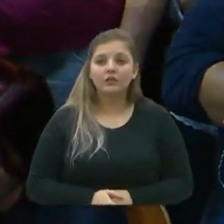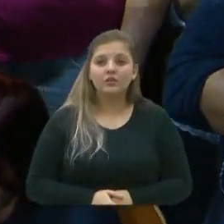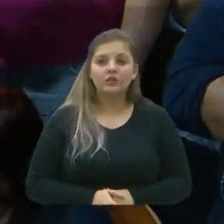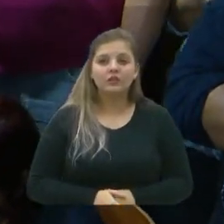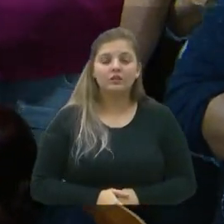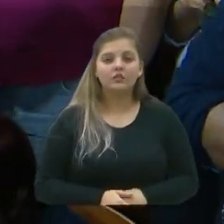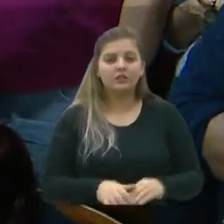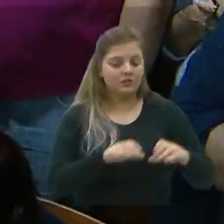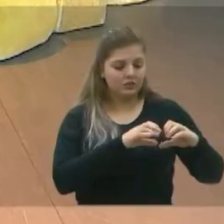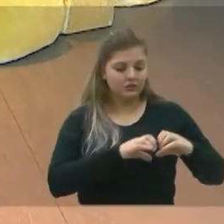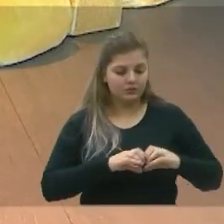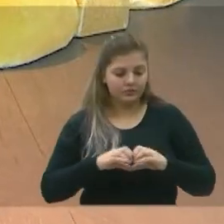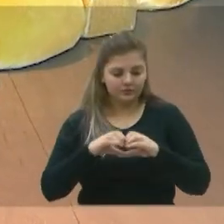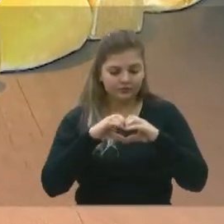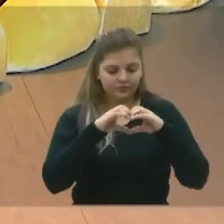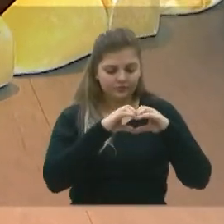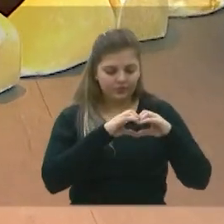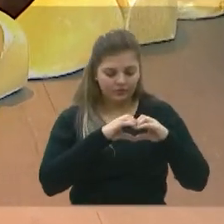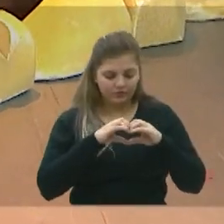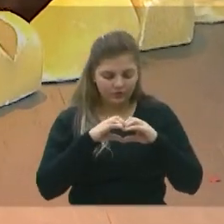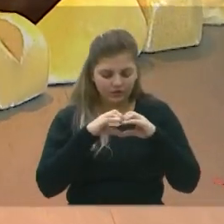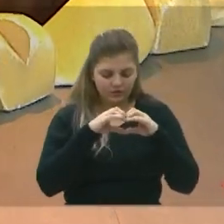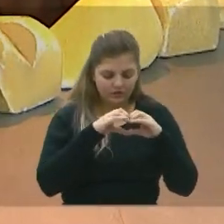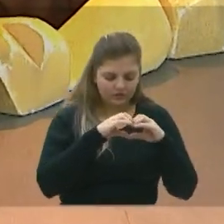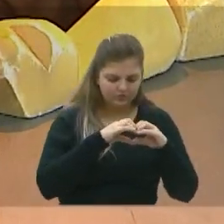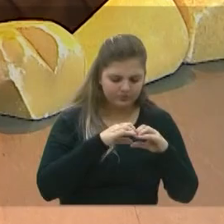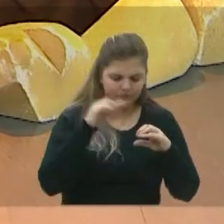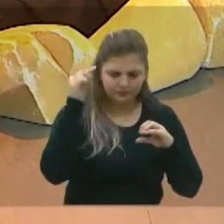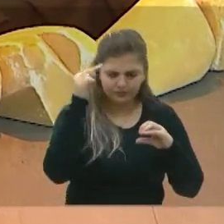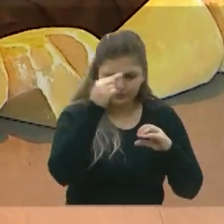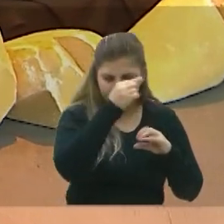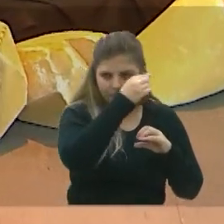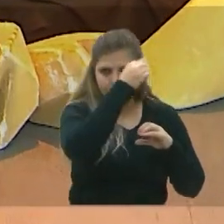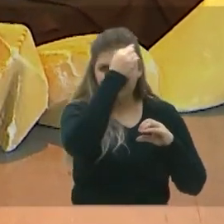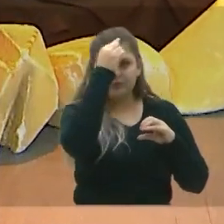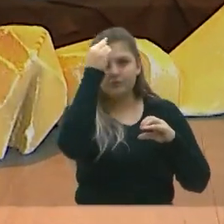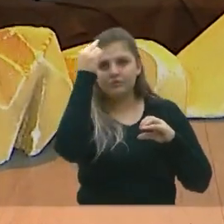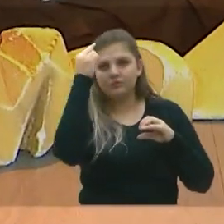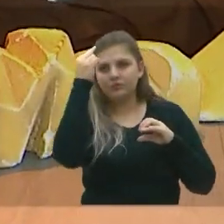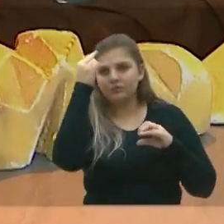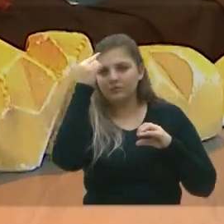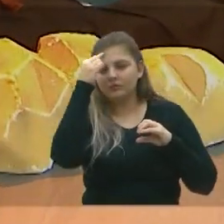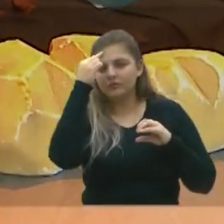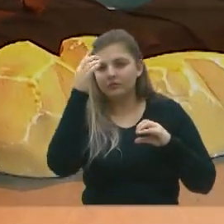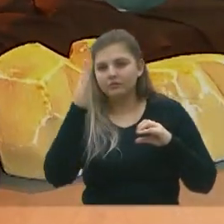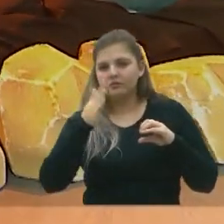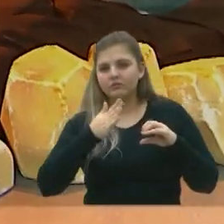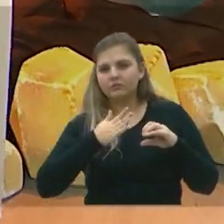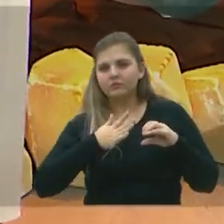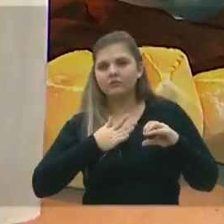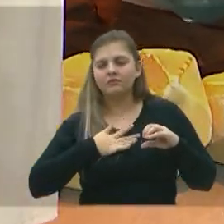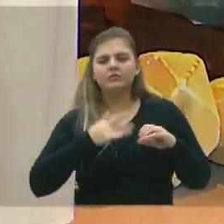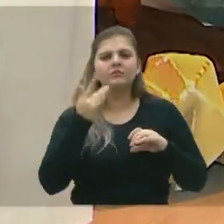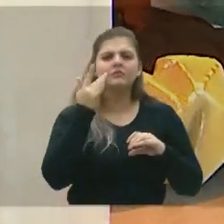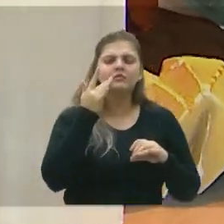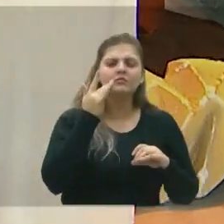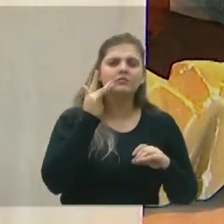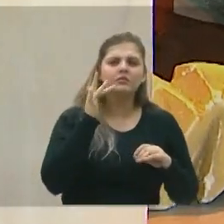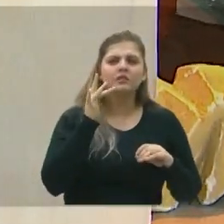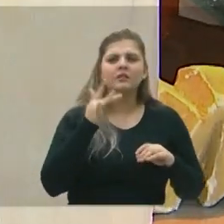Coração sagrado, meu coração te dou, eu